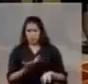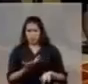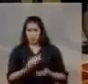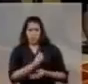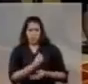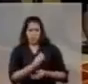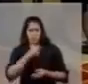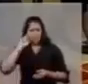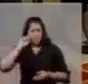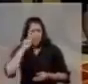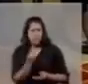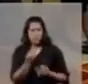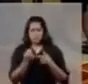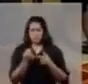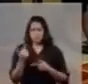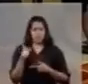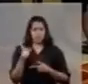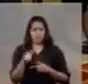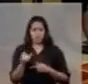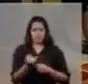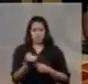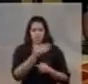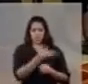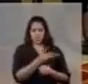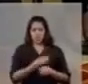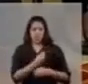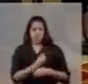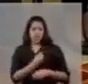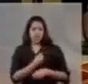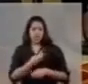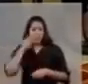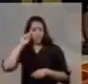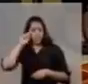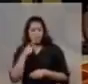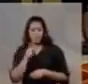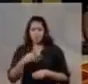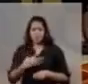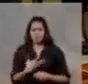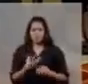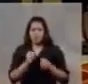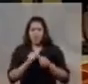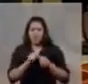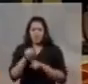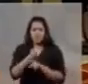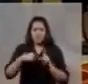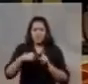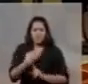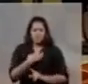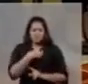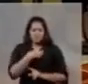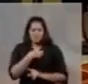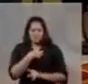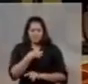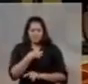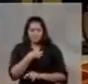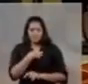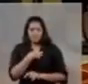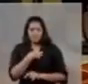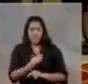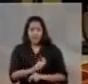preto não tem relevância nenhuma. A vida de preto não causa comoção social. A vida de preto não